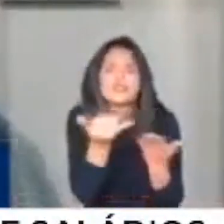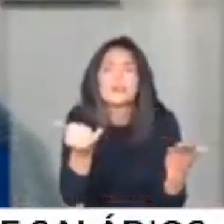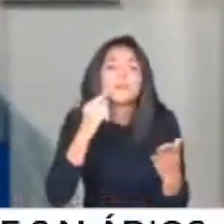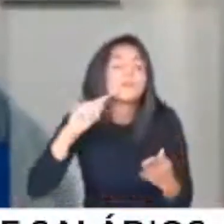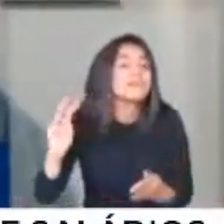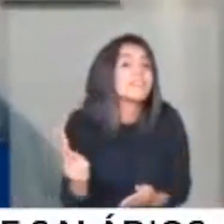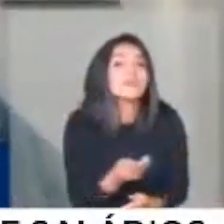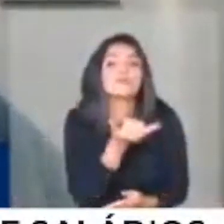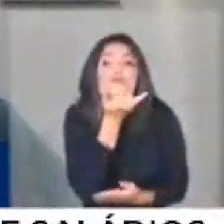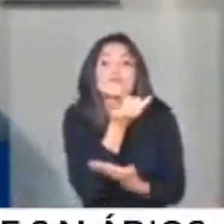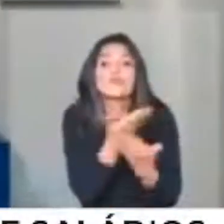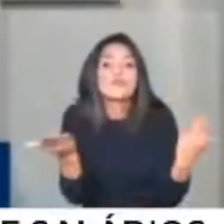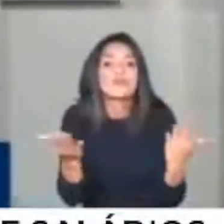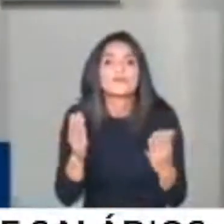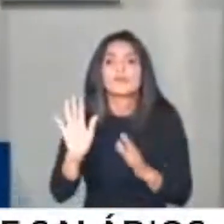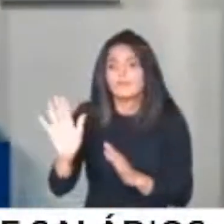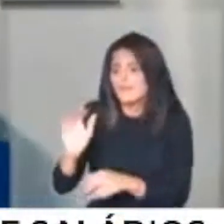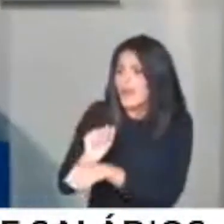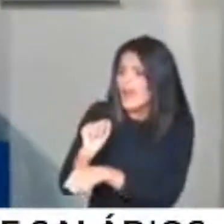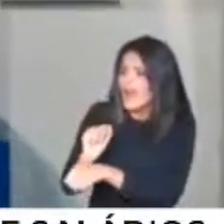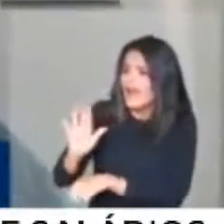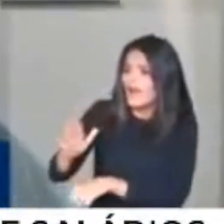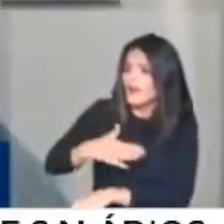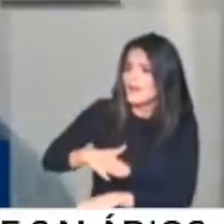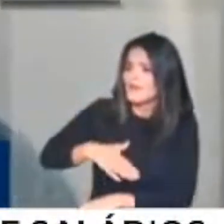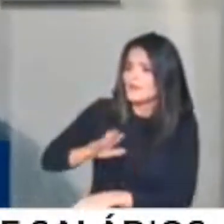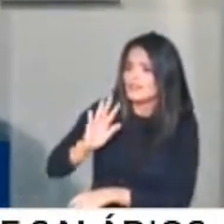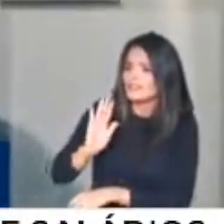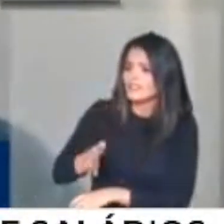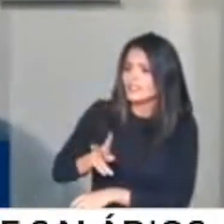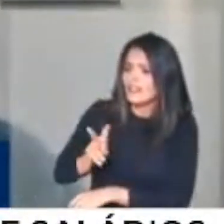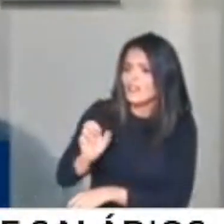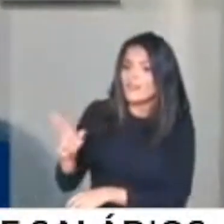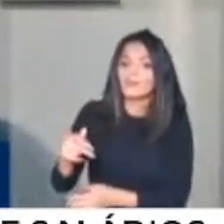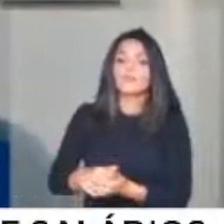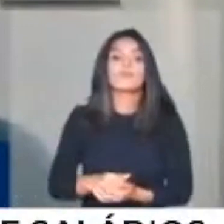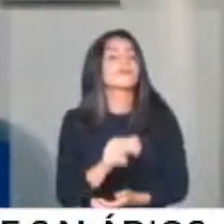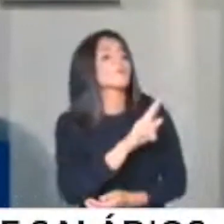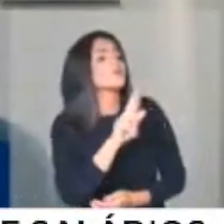está nos assistindo. Já vou aqui. Como é que é o nome do seu neto?